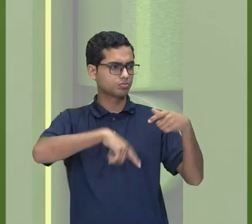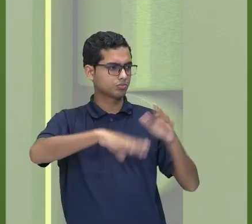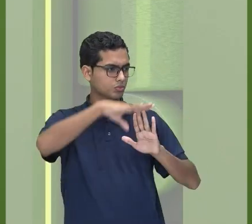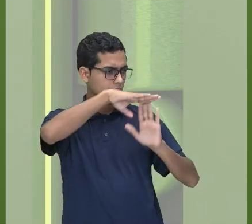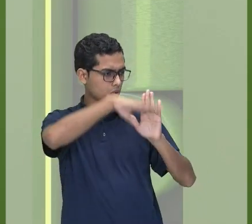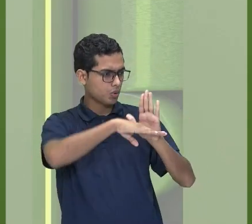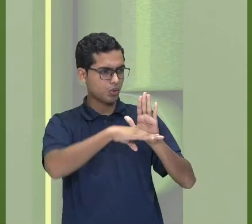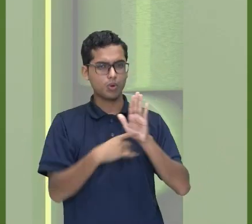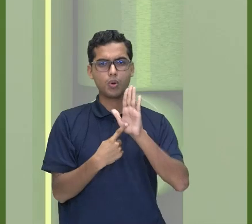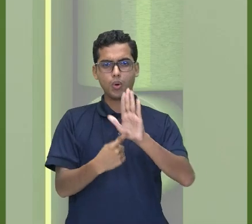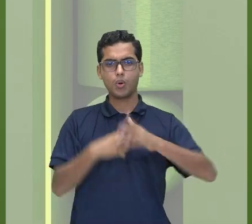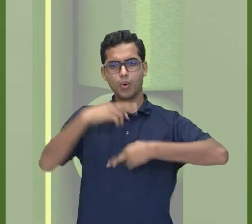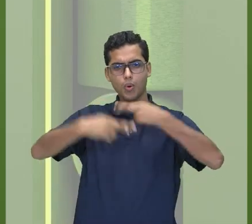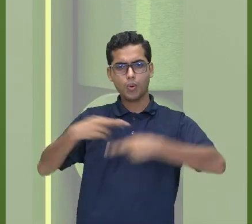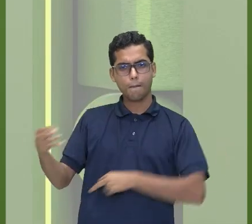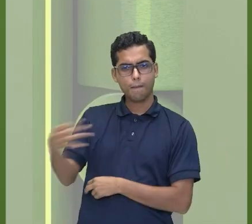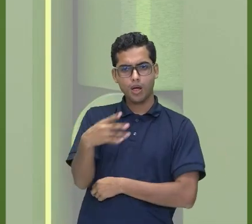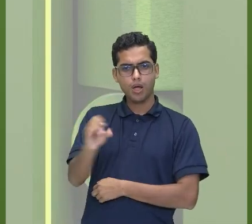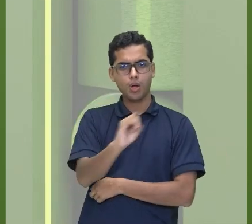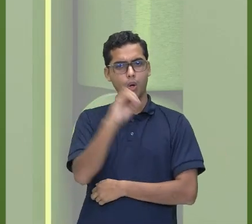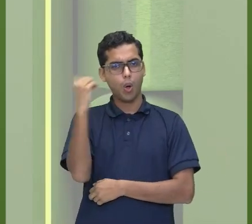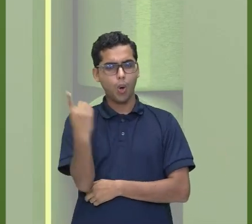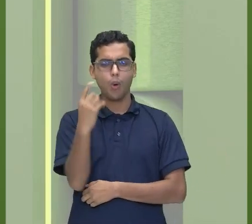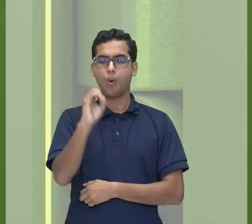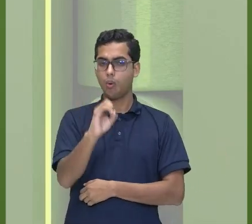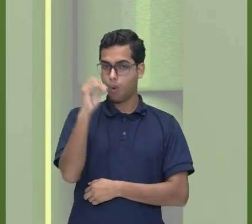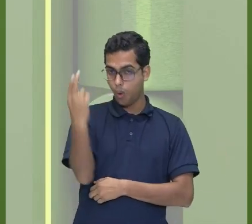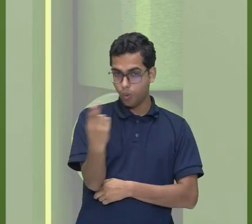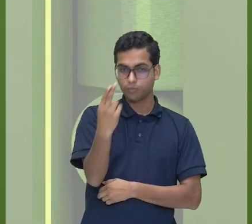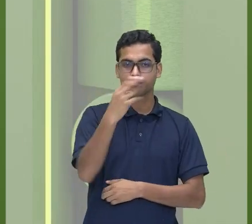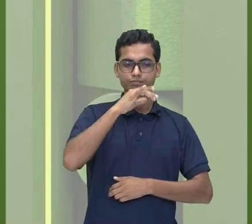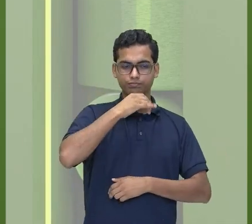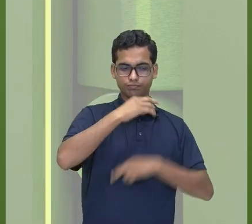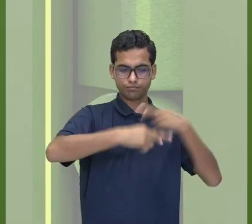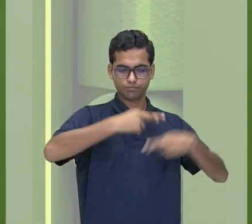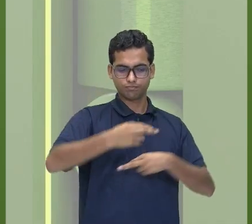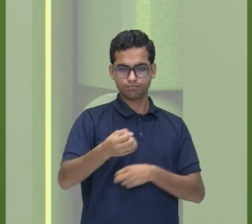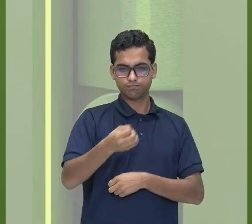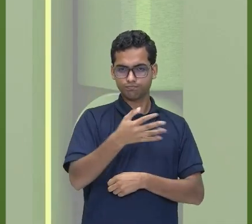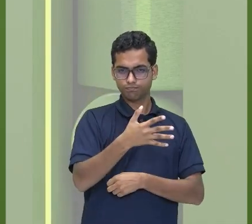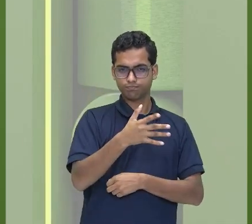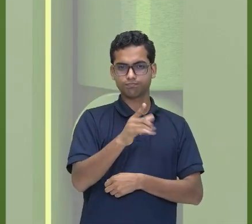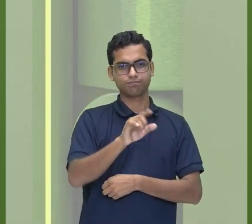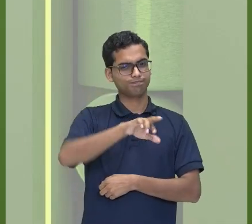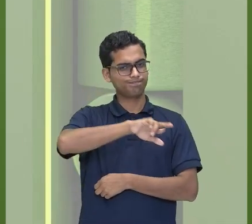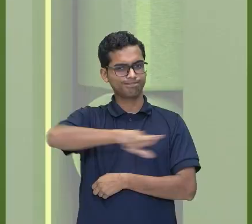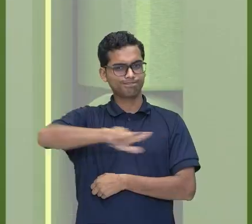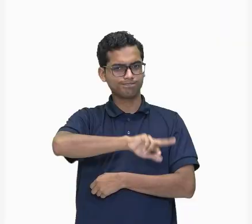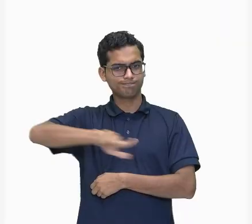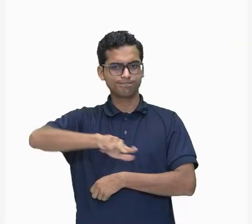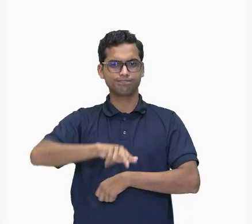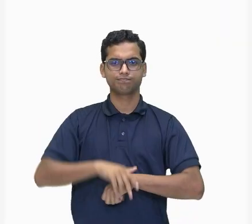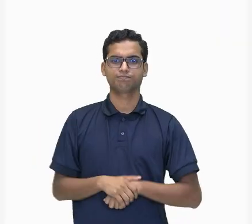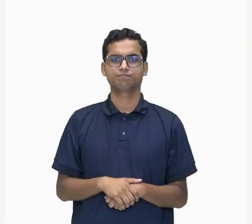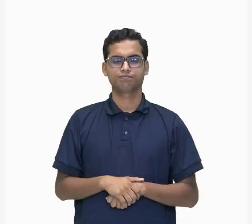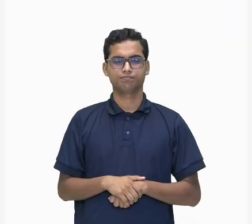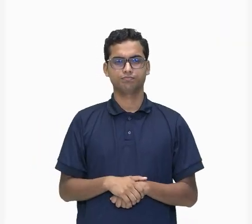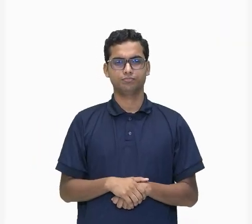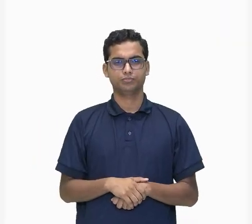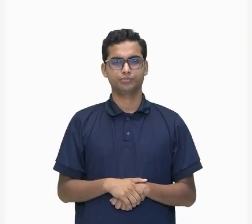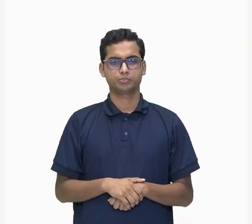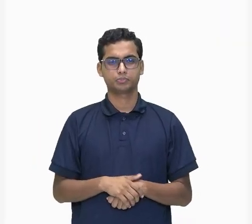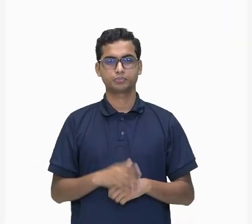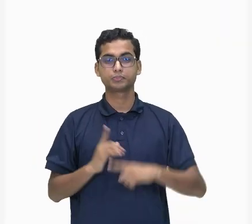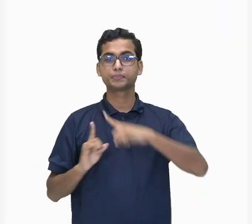como renováveis ou não renováveis, tá? E o que a gente vai aprender agora é sobre os tipos de energia. Então,